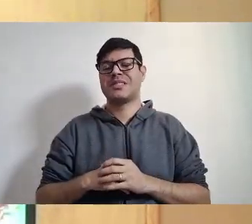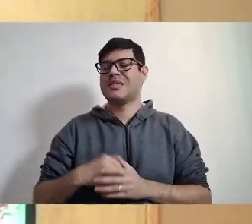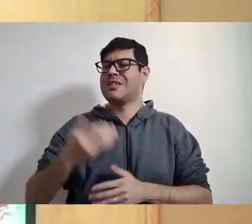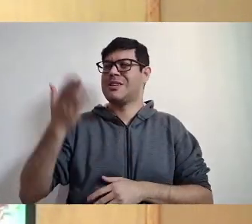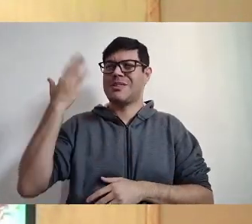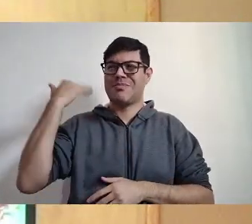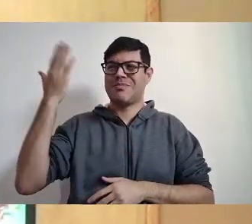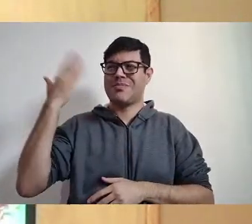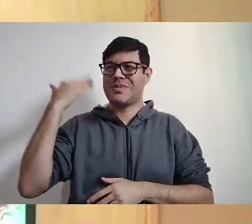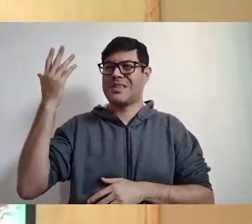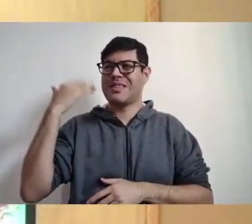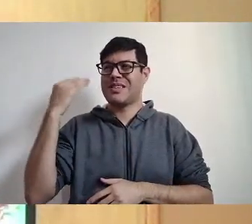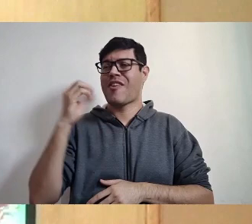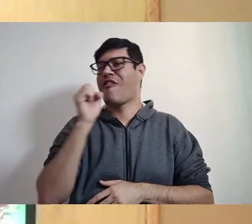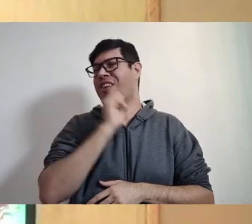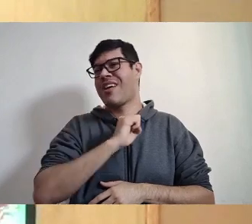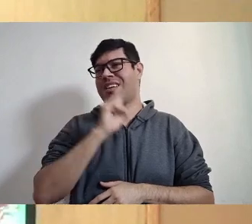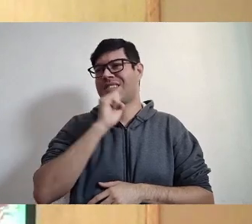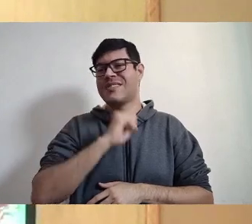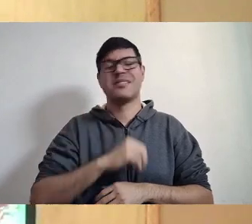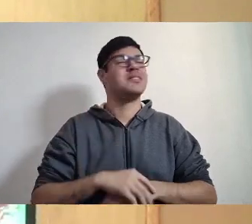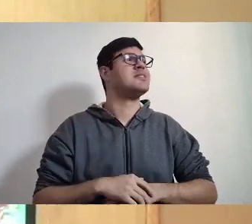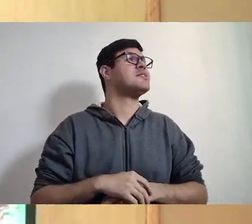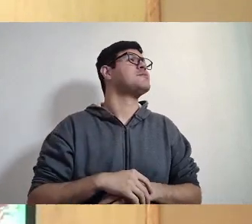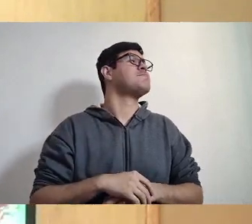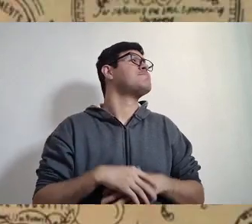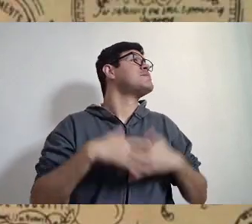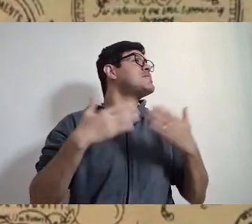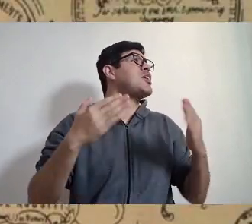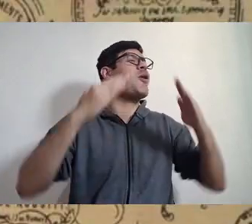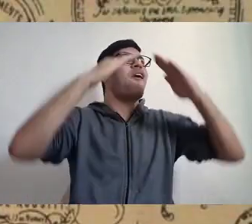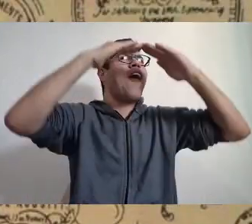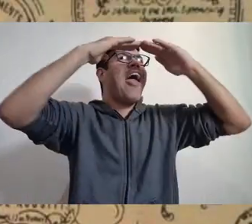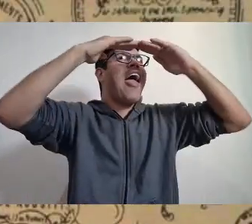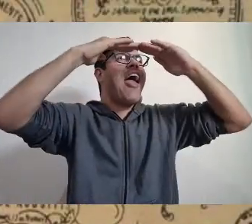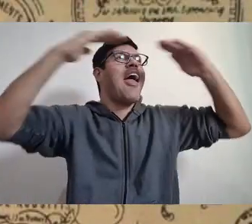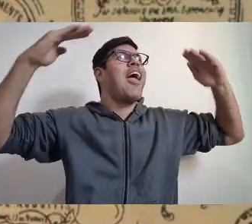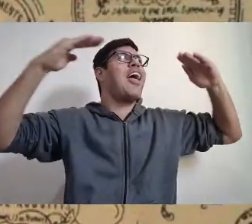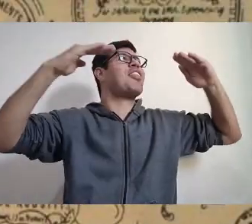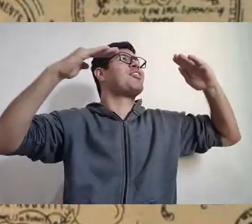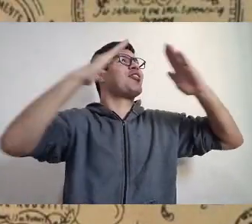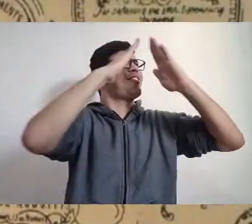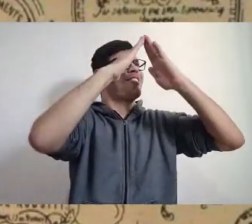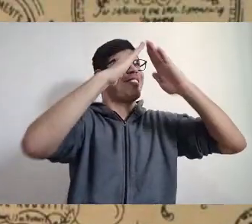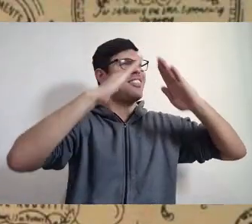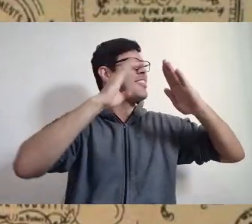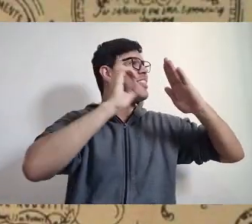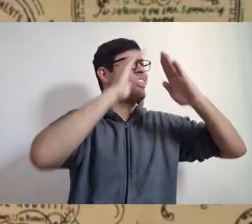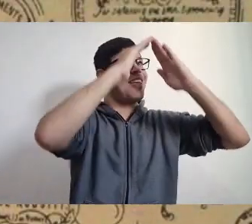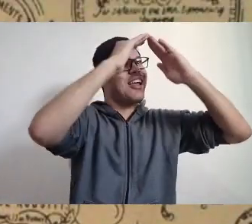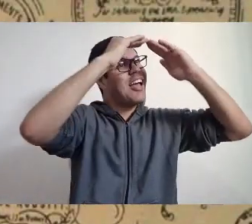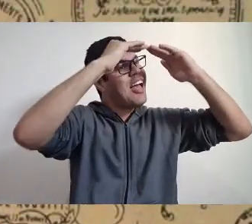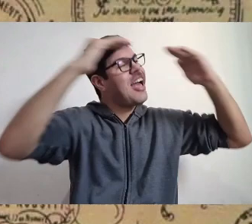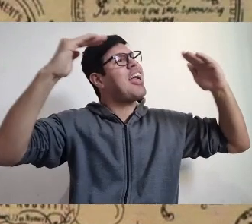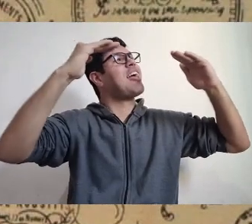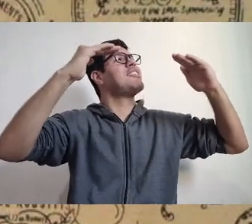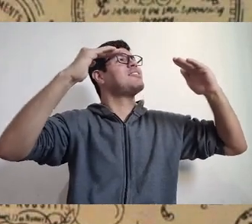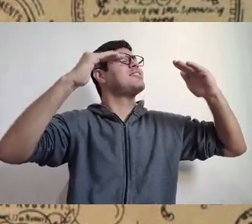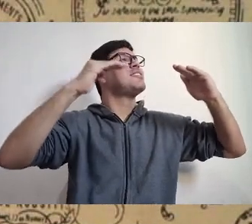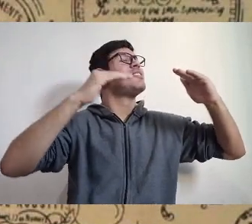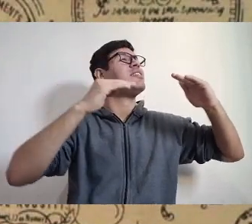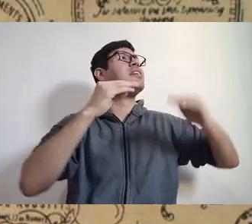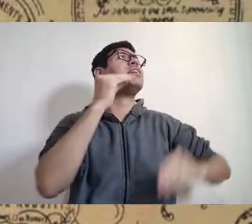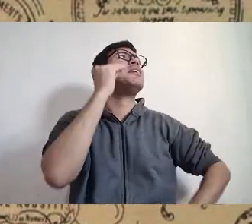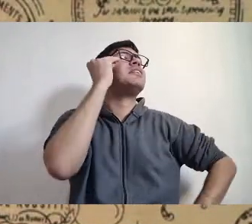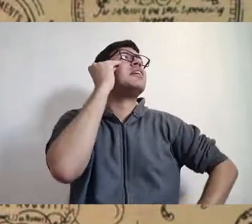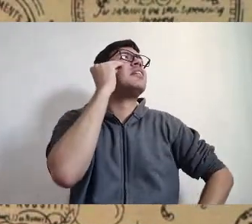fantasmagórico, não é possível. Não, Gil, ele era reto, ele não tinha caída. E aí, o que acontece? Eu creio que quando foram tentar verificar